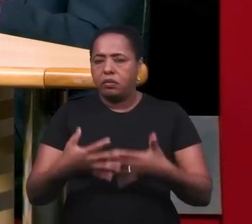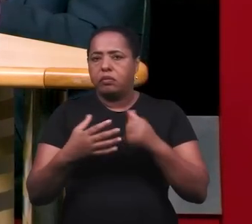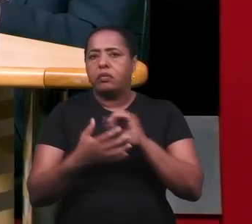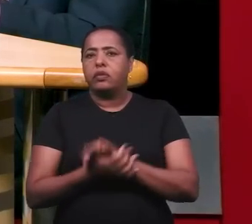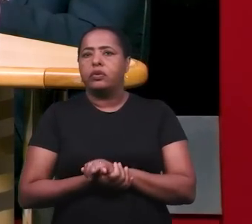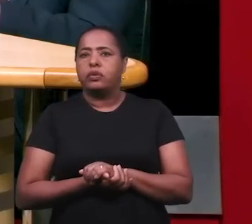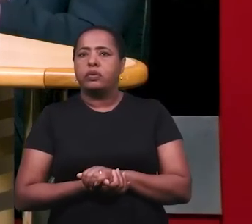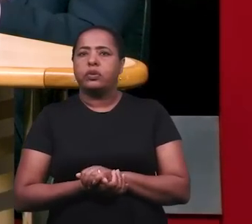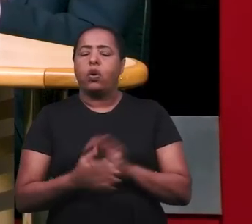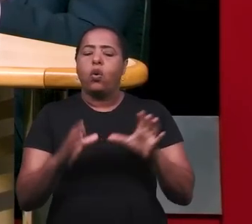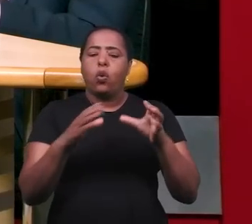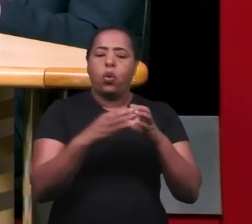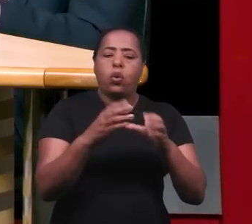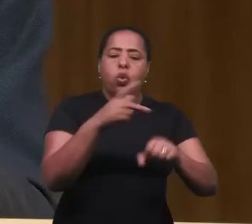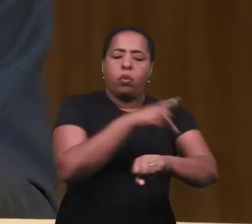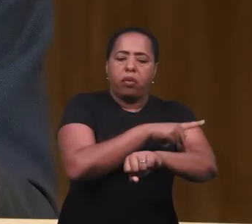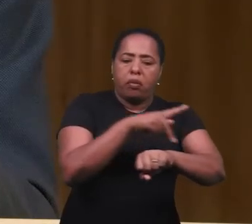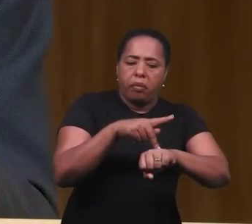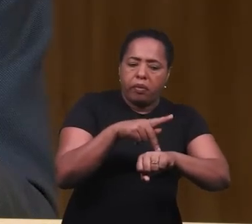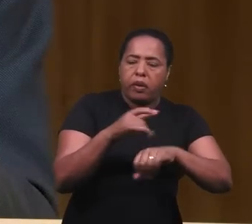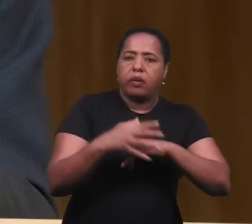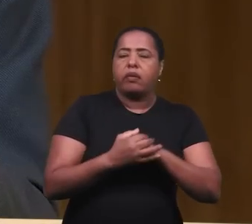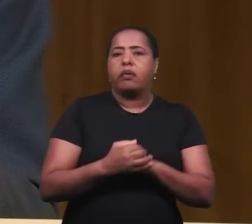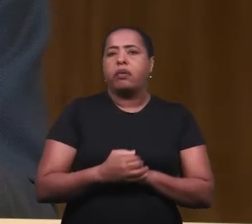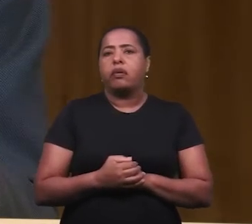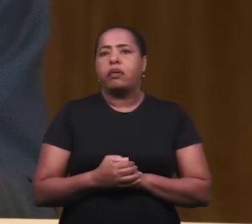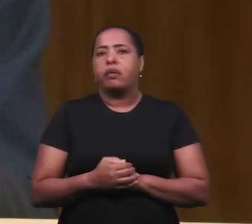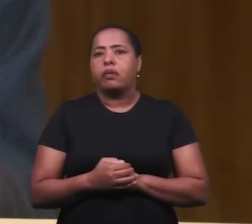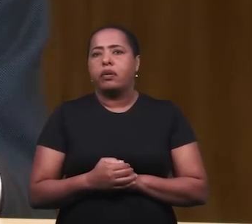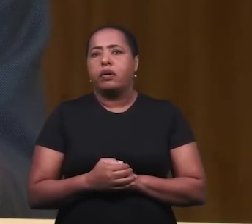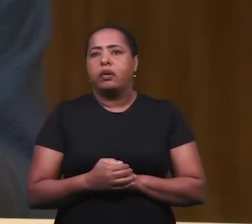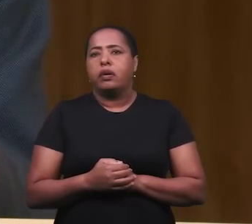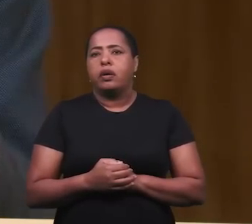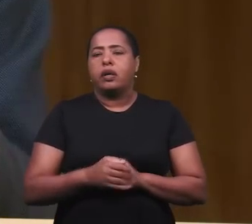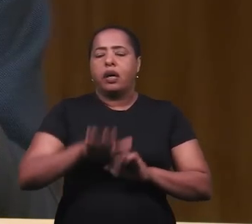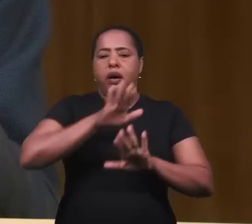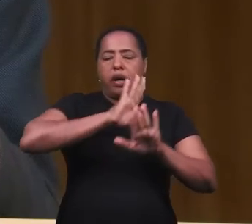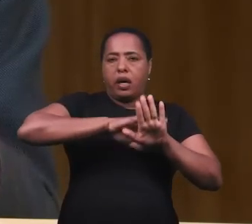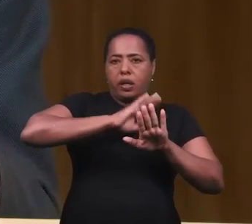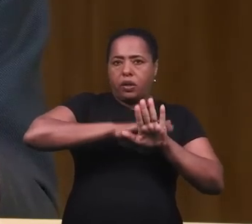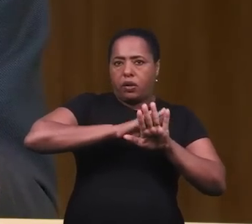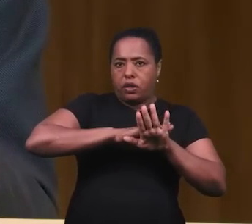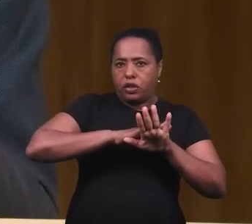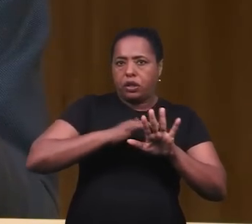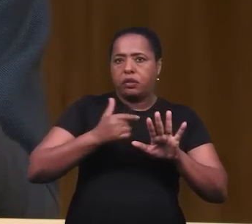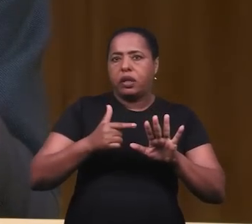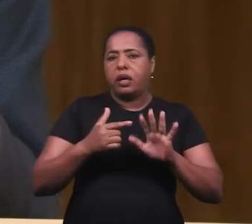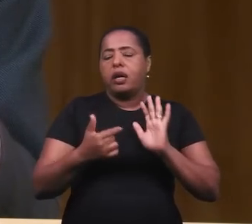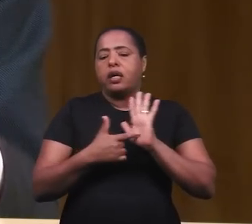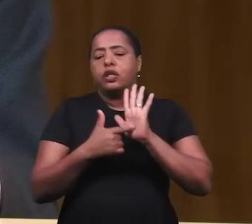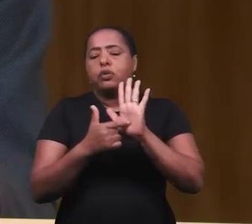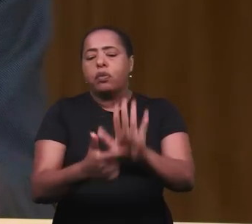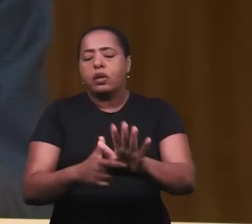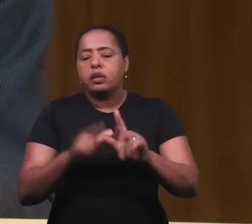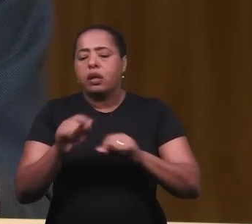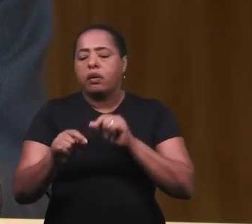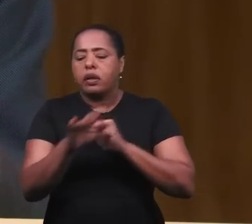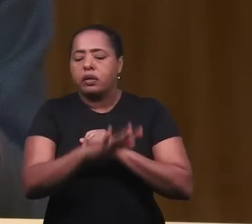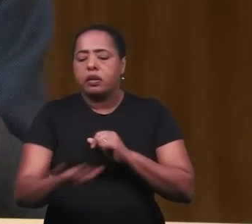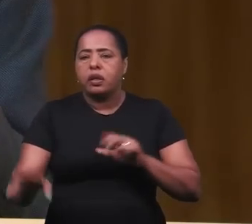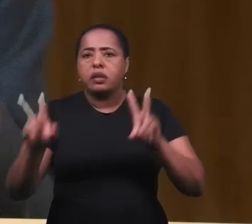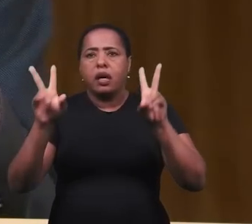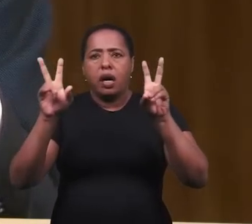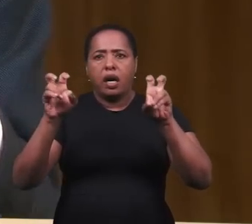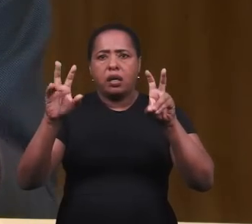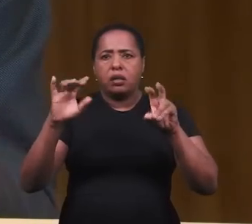dessa palavra do pastor Joti, até no sentido também que ele falou, de que estão um grupo de pedagogos e